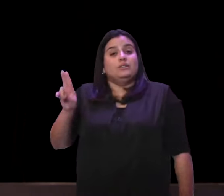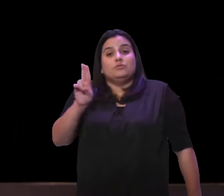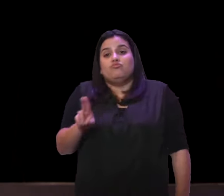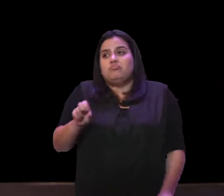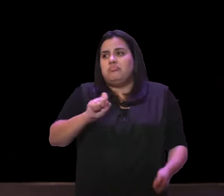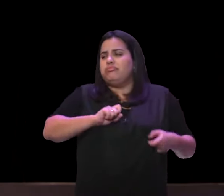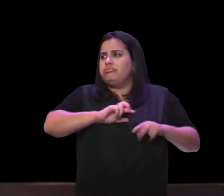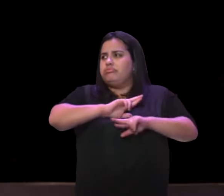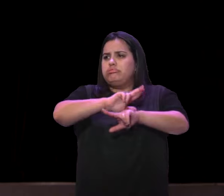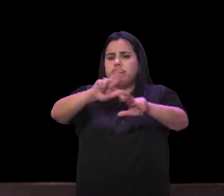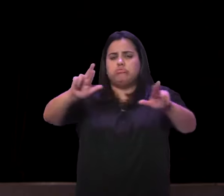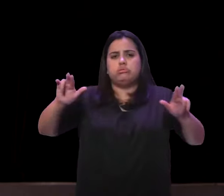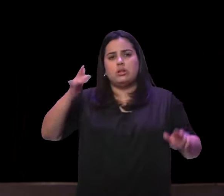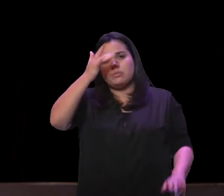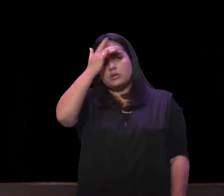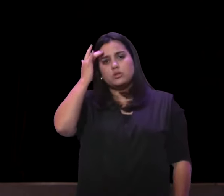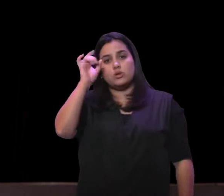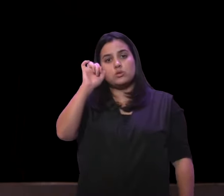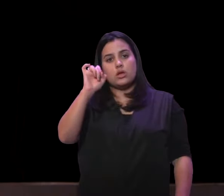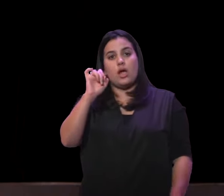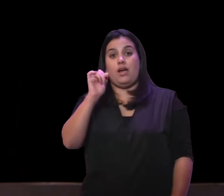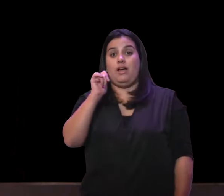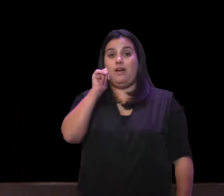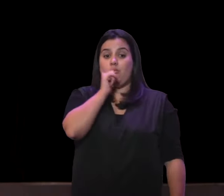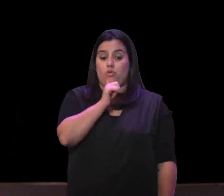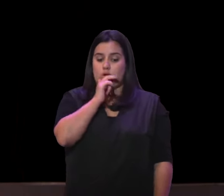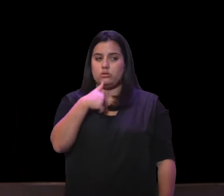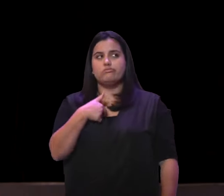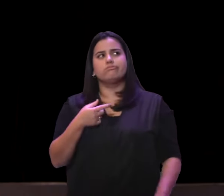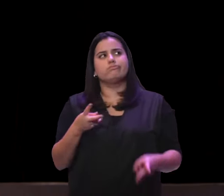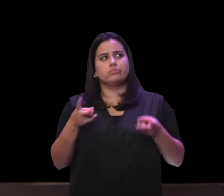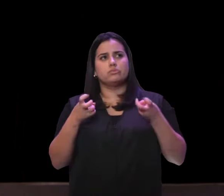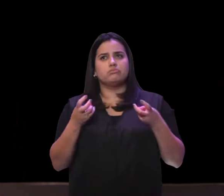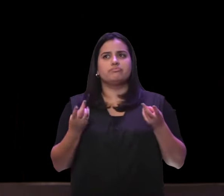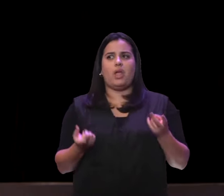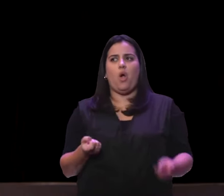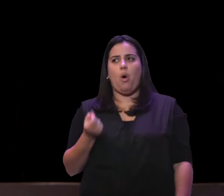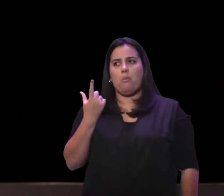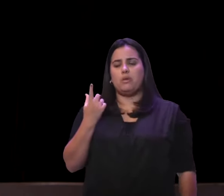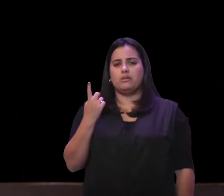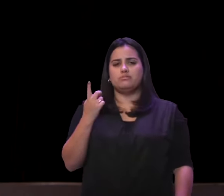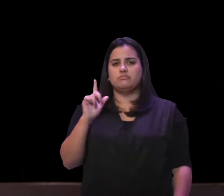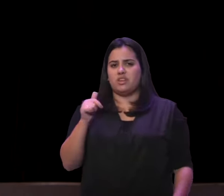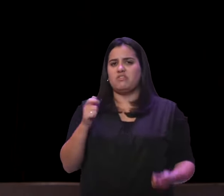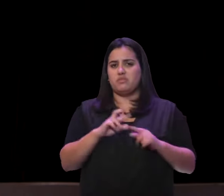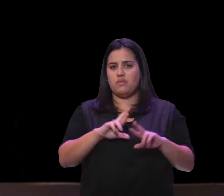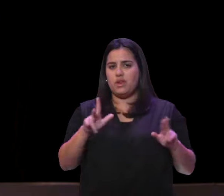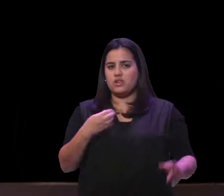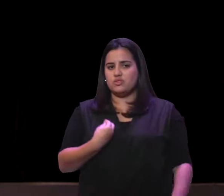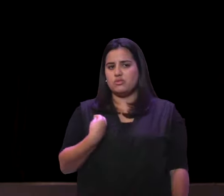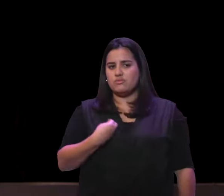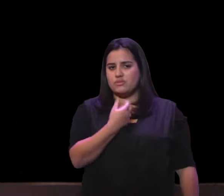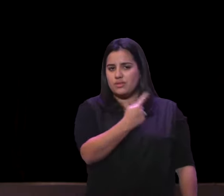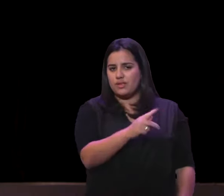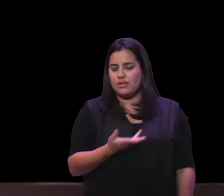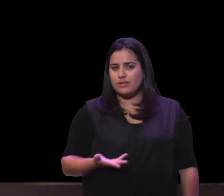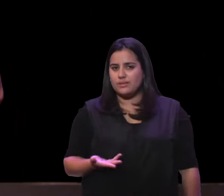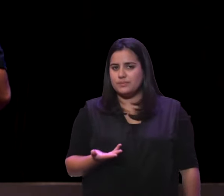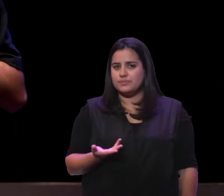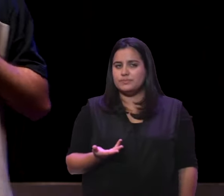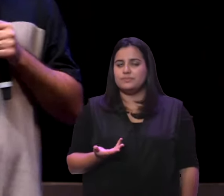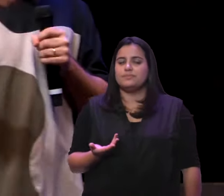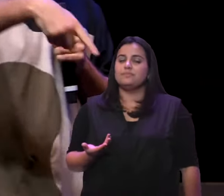vida de outras pessoas, ela começou a perceber: opa, tem alguma coisa diferente na vida dos meus filhos.